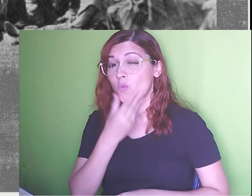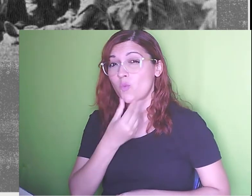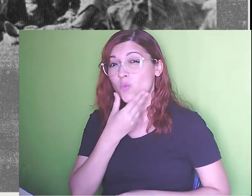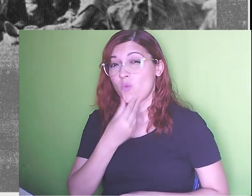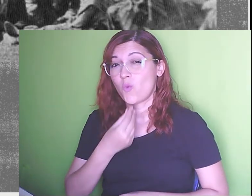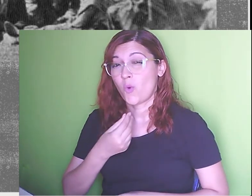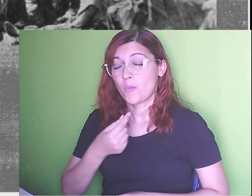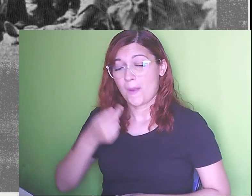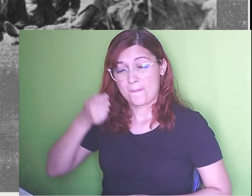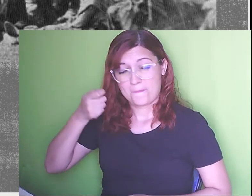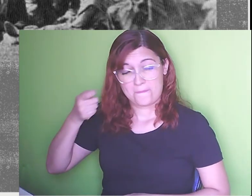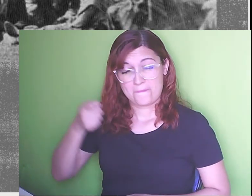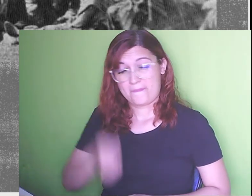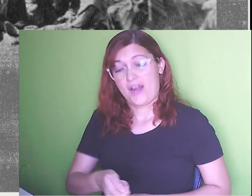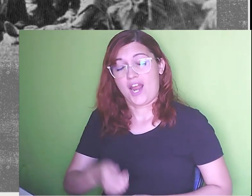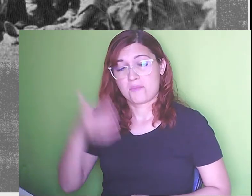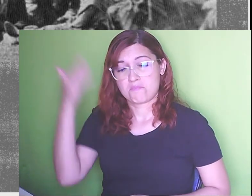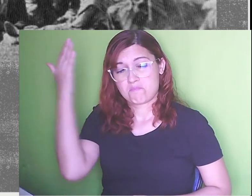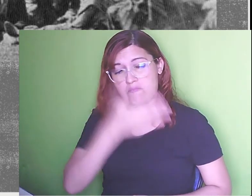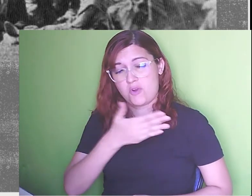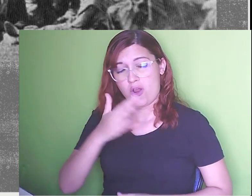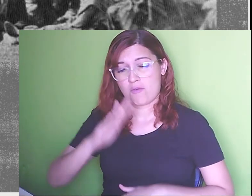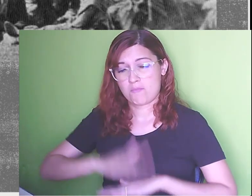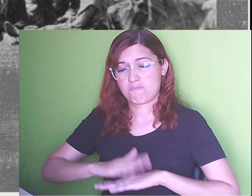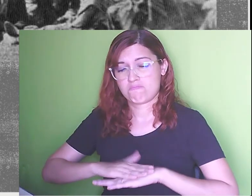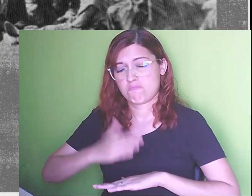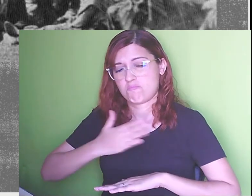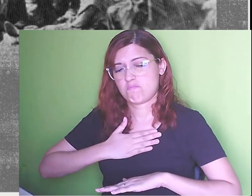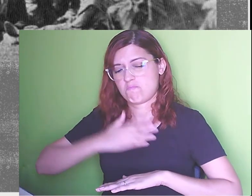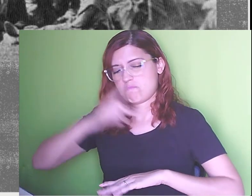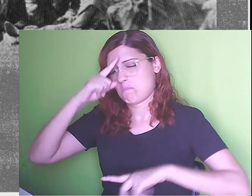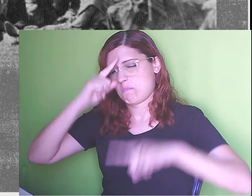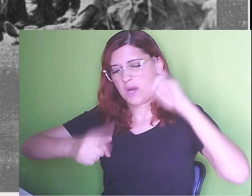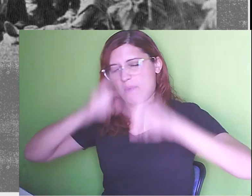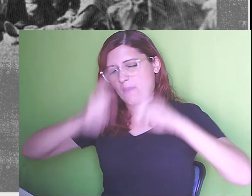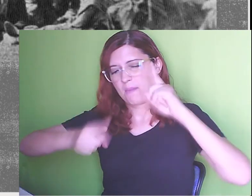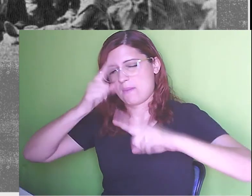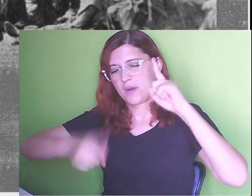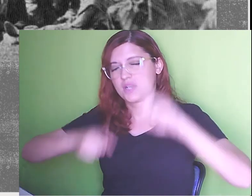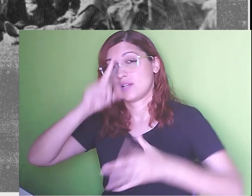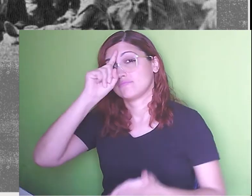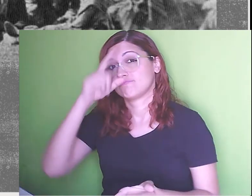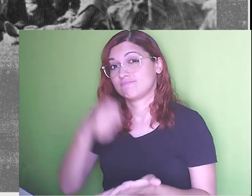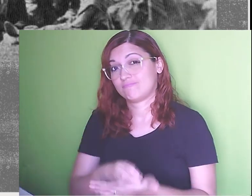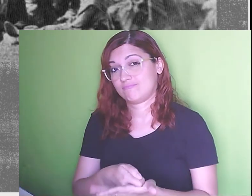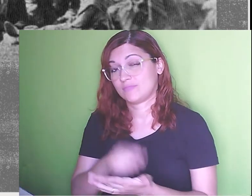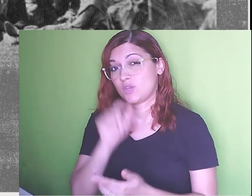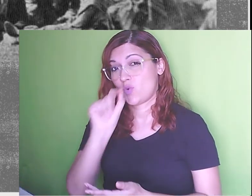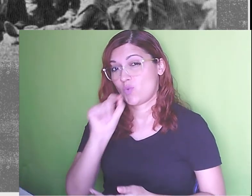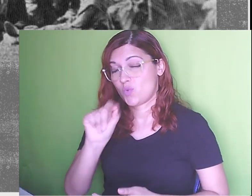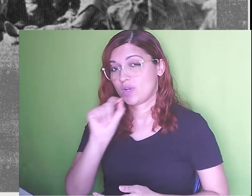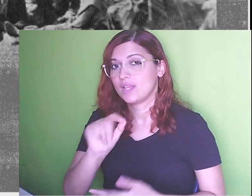E para deixar bem claro a sua autoridade,